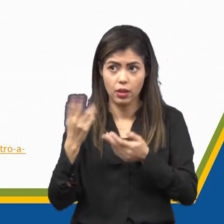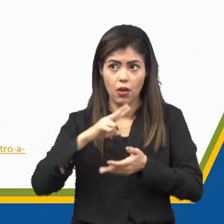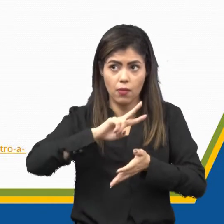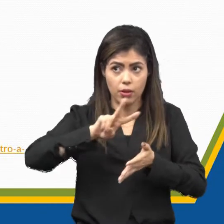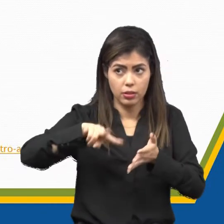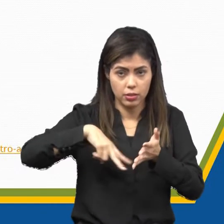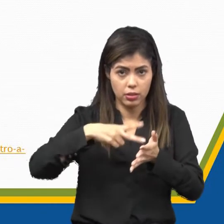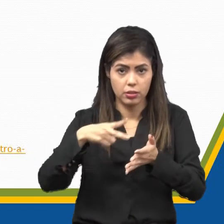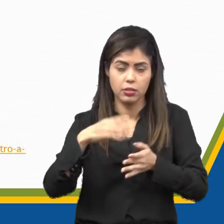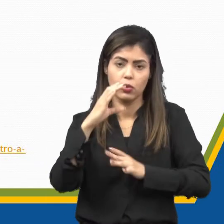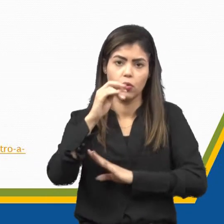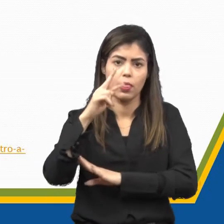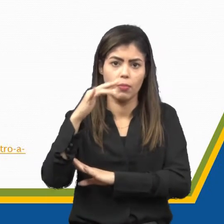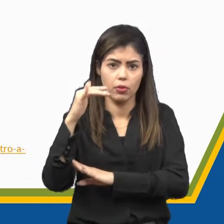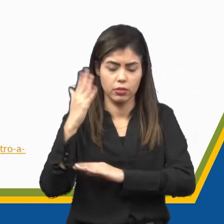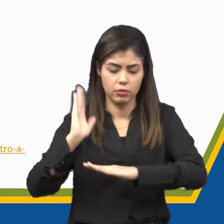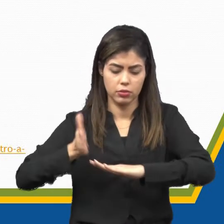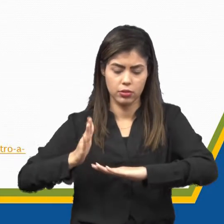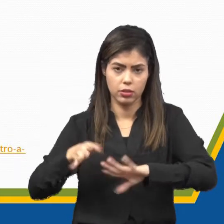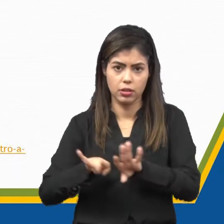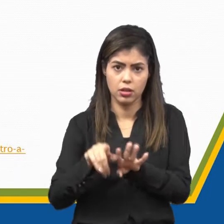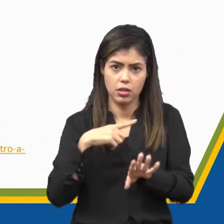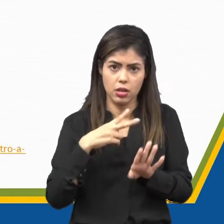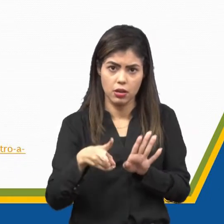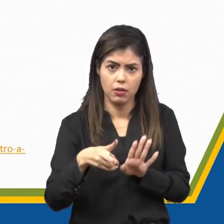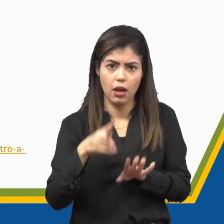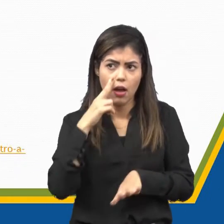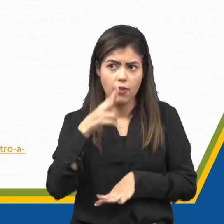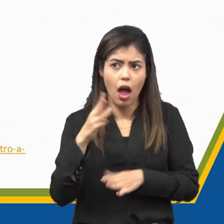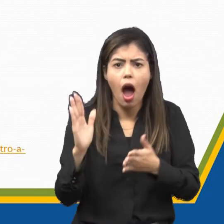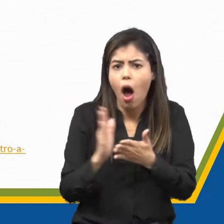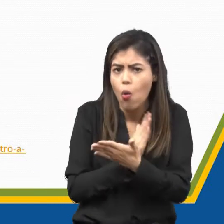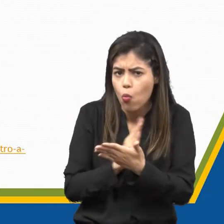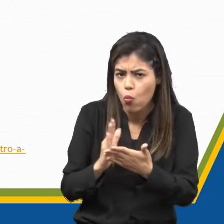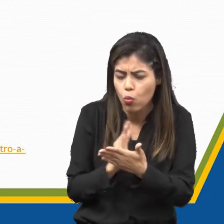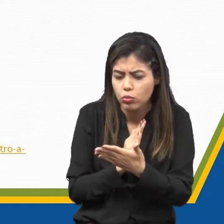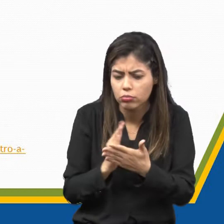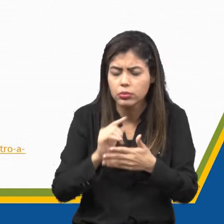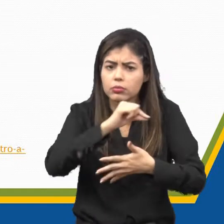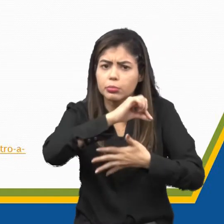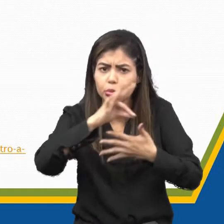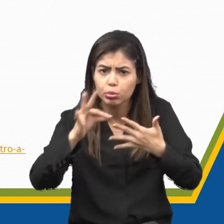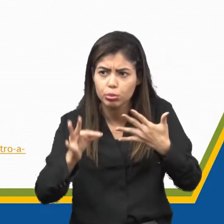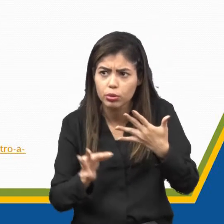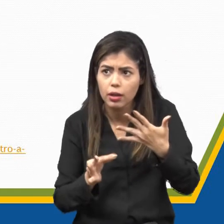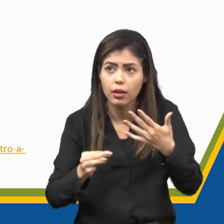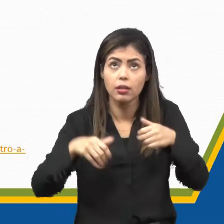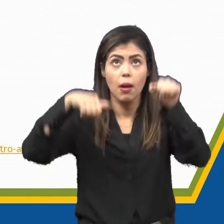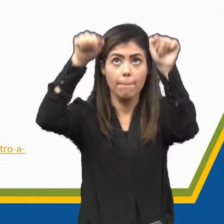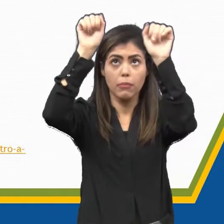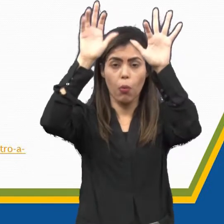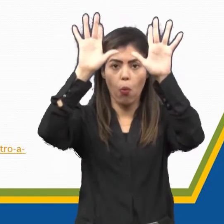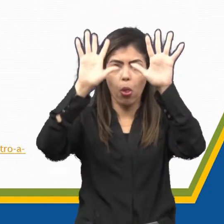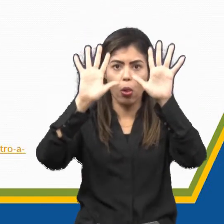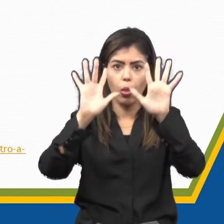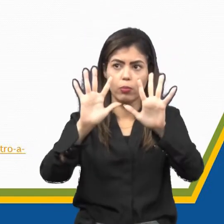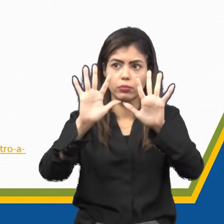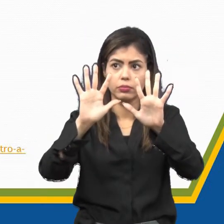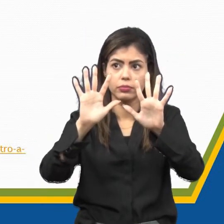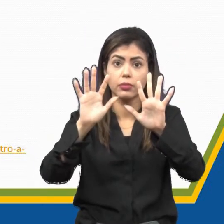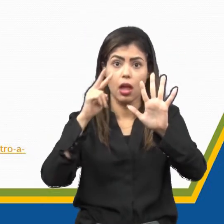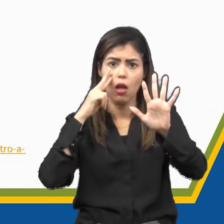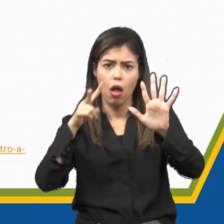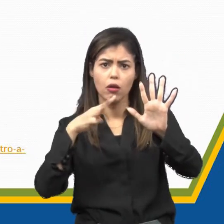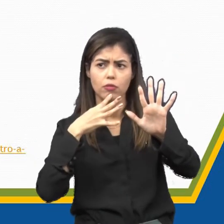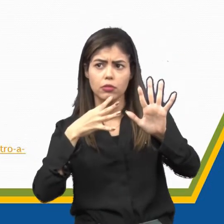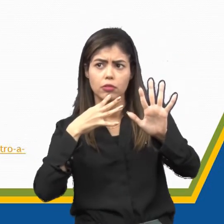dança contemporânea. E aí a gente já vê alguns elementos na cena, né? Nós vemos uma rede. Vocês devem conhecer essa